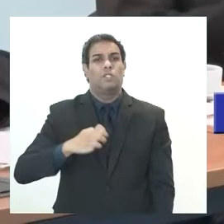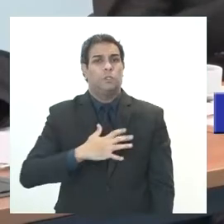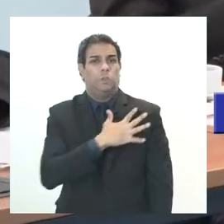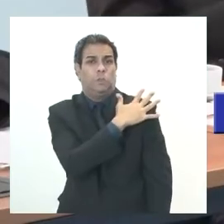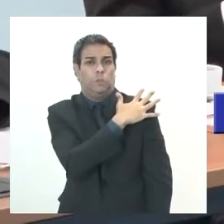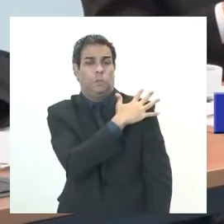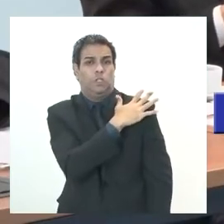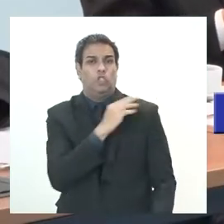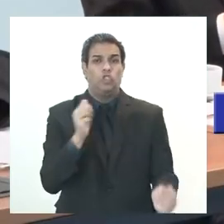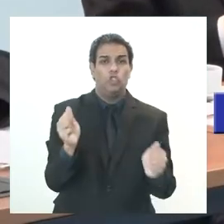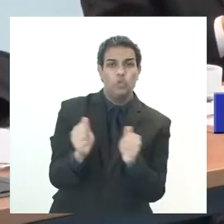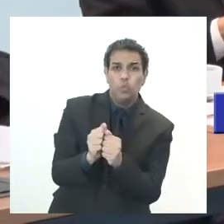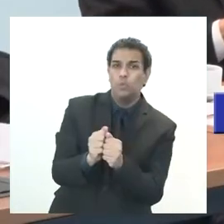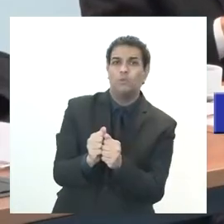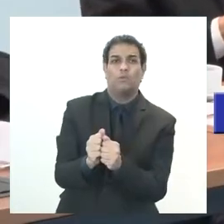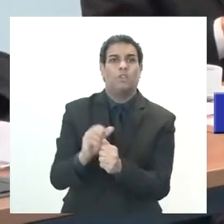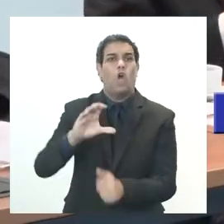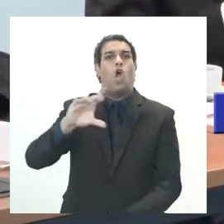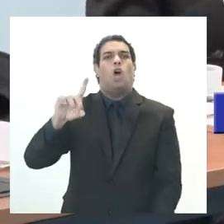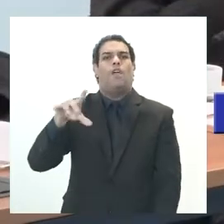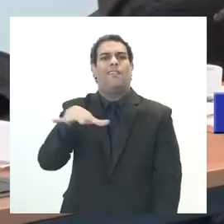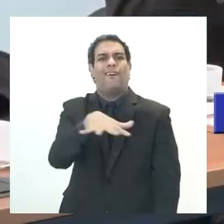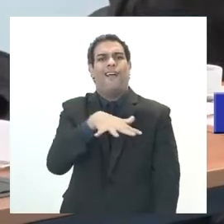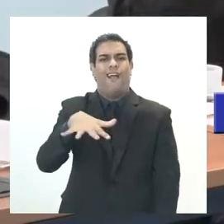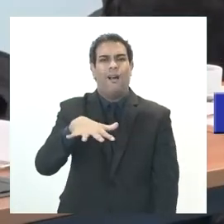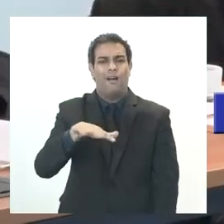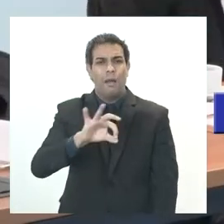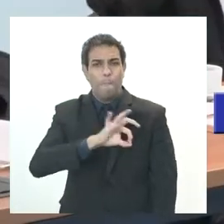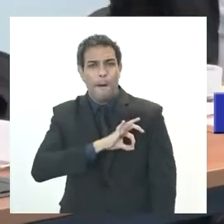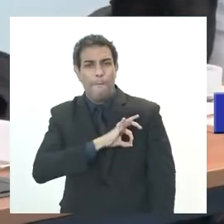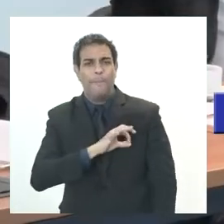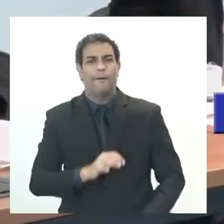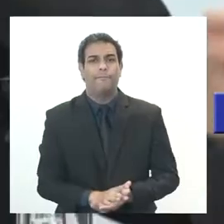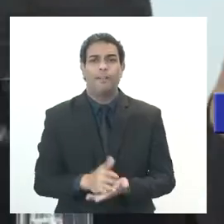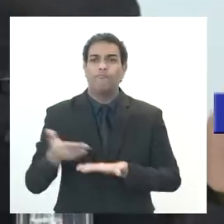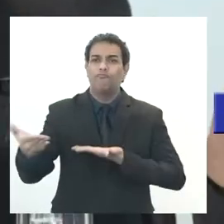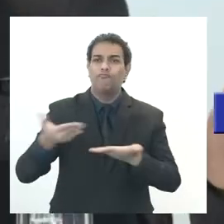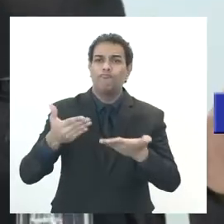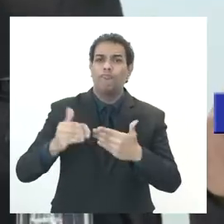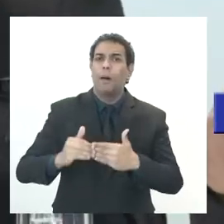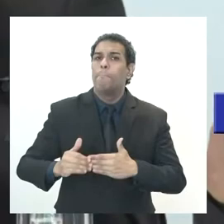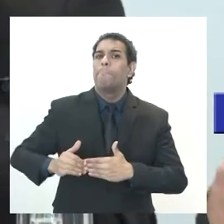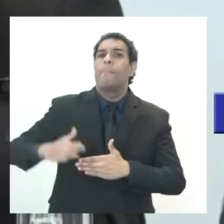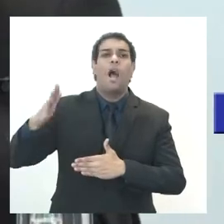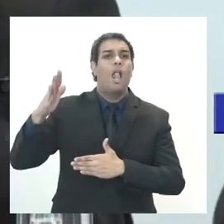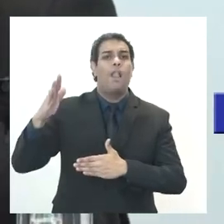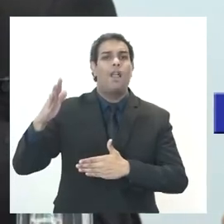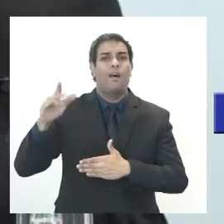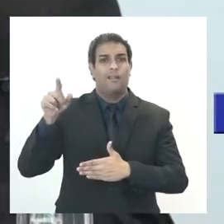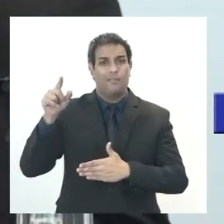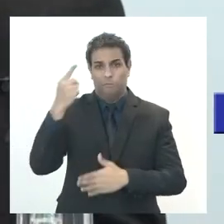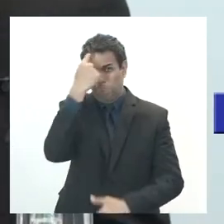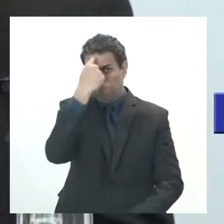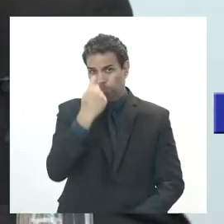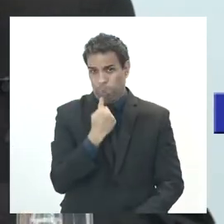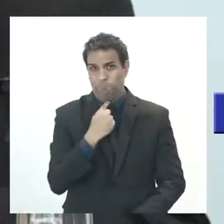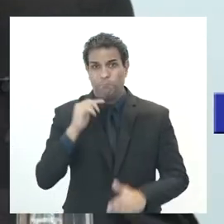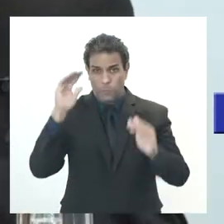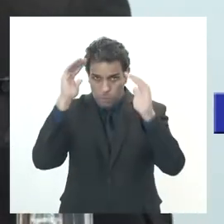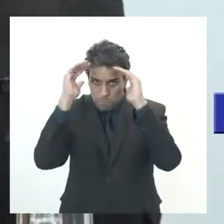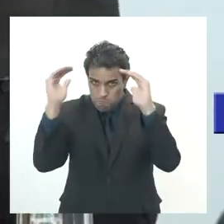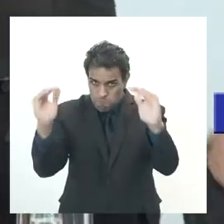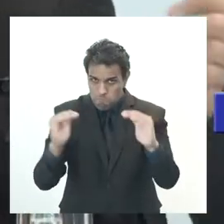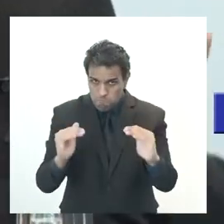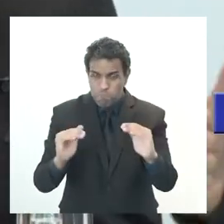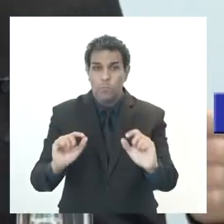Generais e coronéis que aliás é me trataram bem melhor supor de vista do respeito